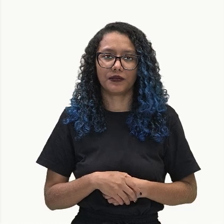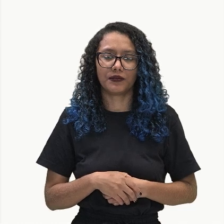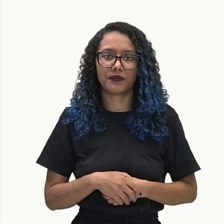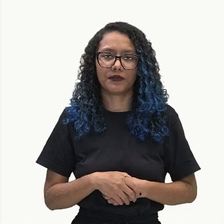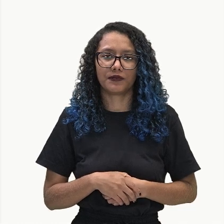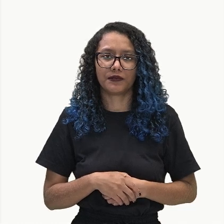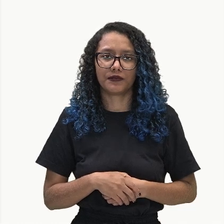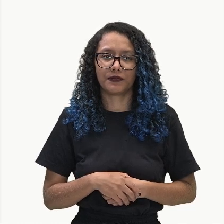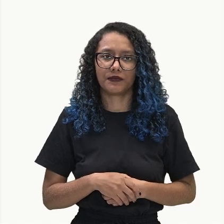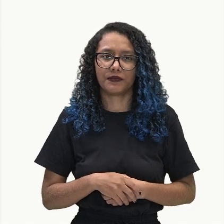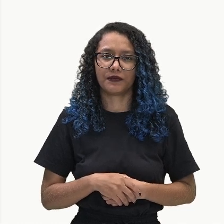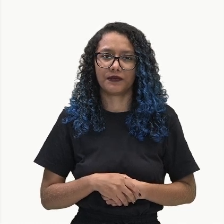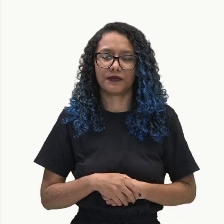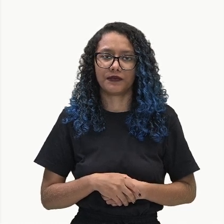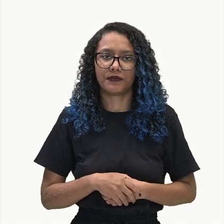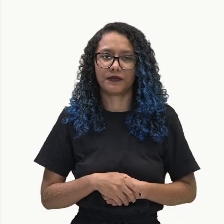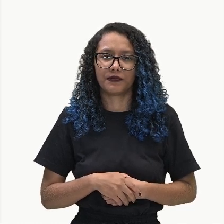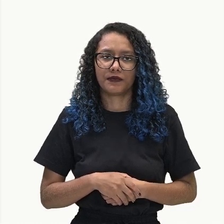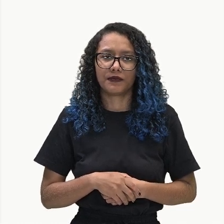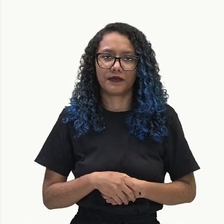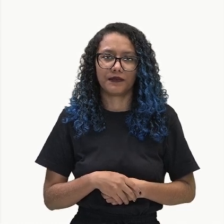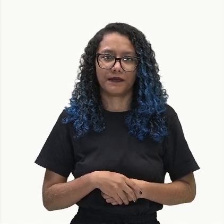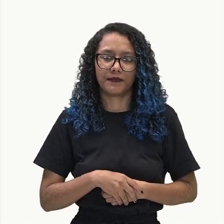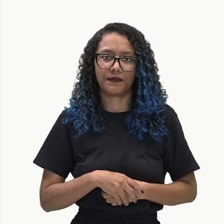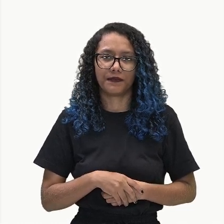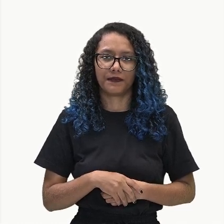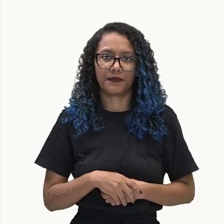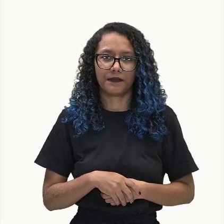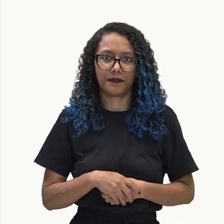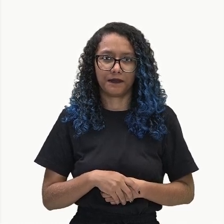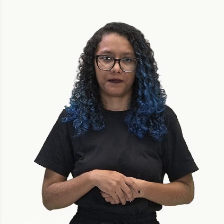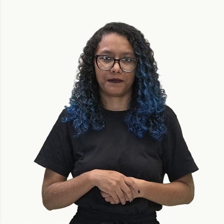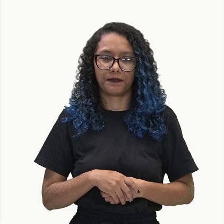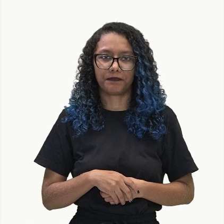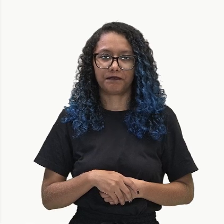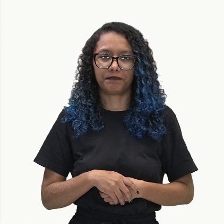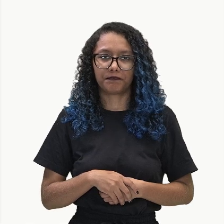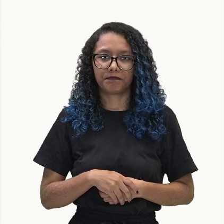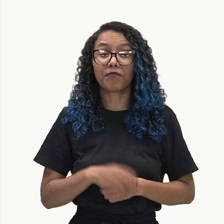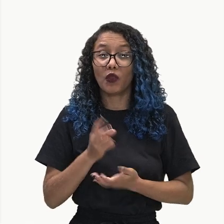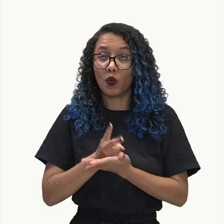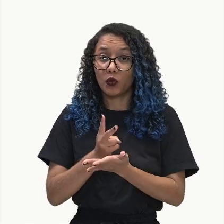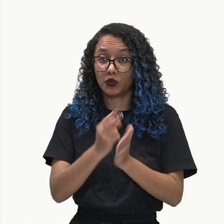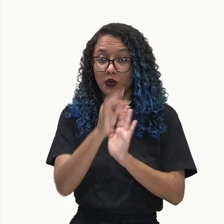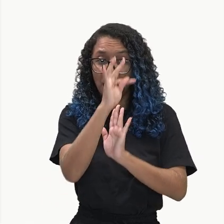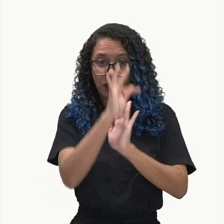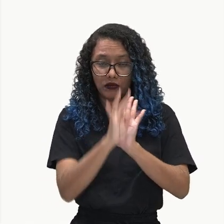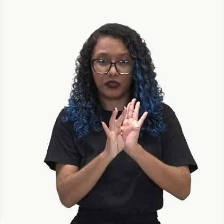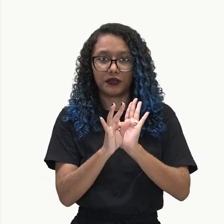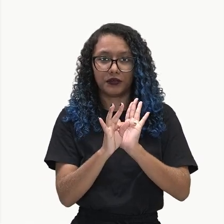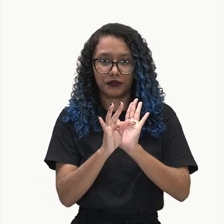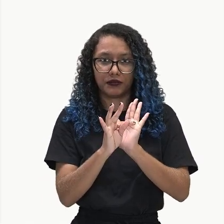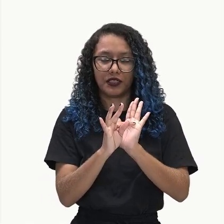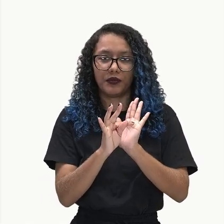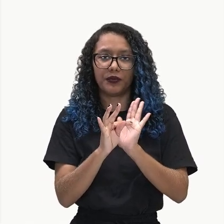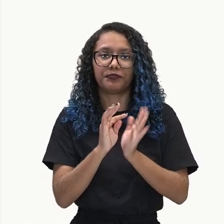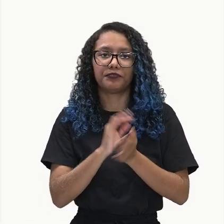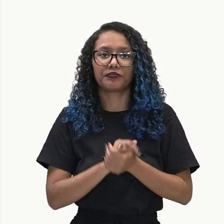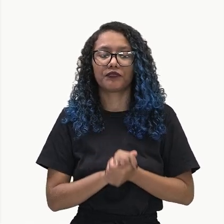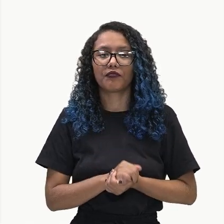amigo Ombligo está al otro lado. Vale, ¿y cómo vamos a cruzar el